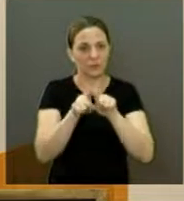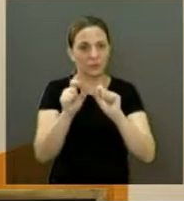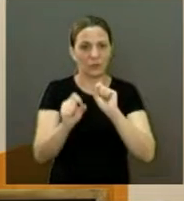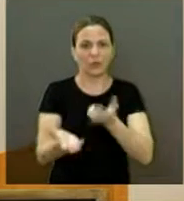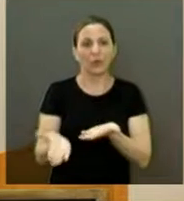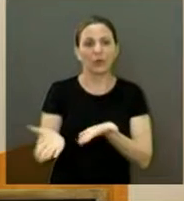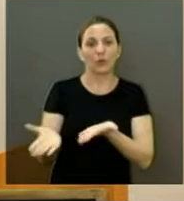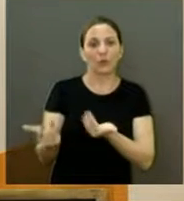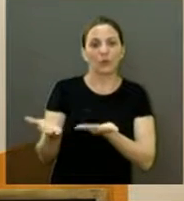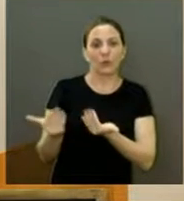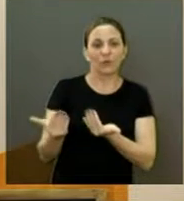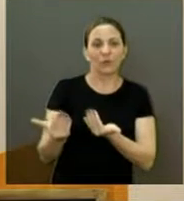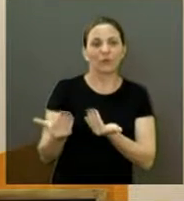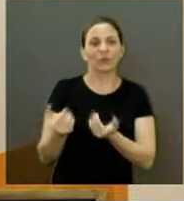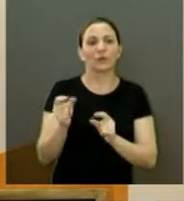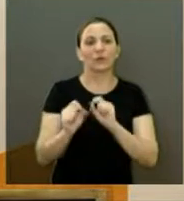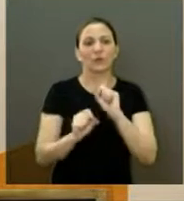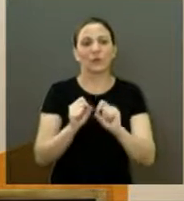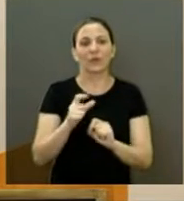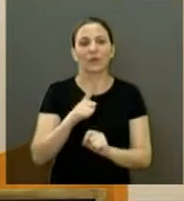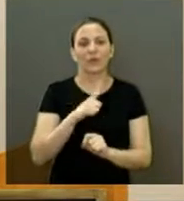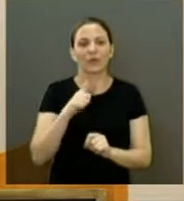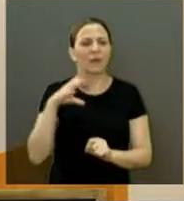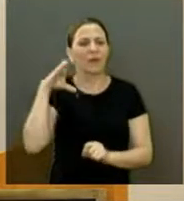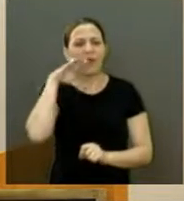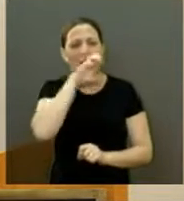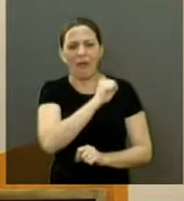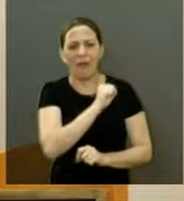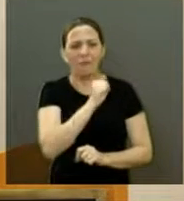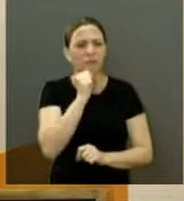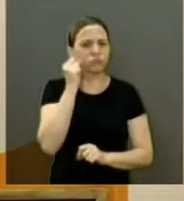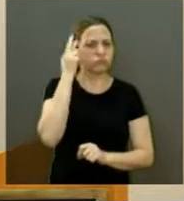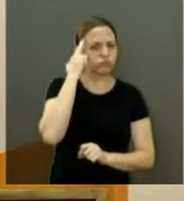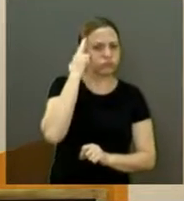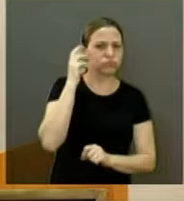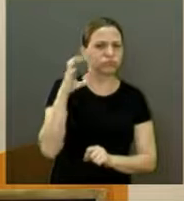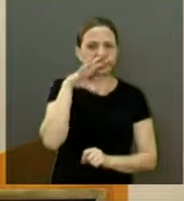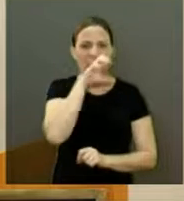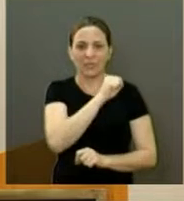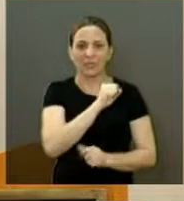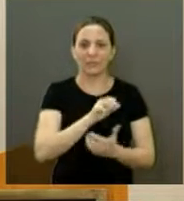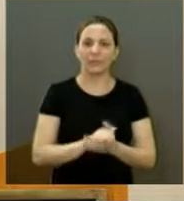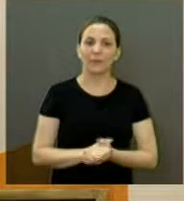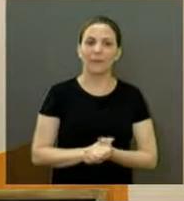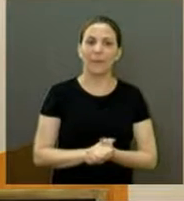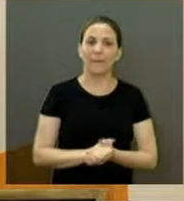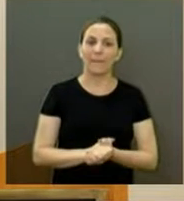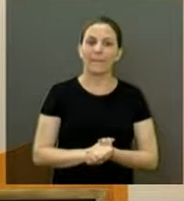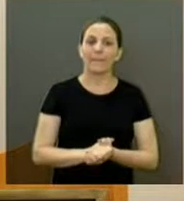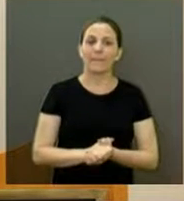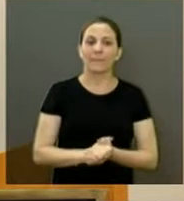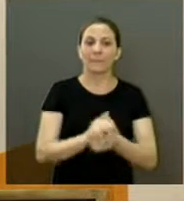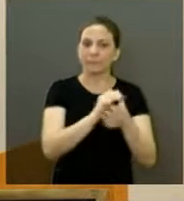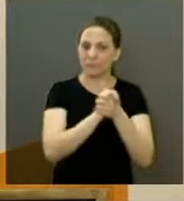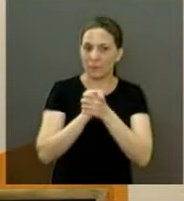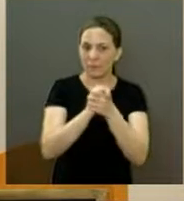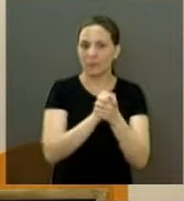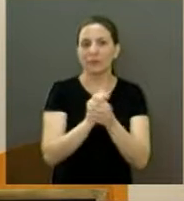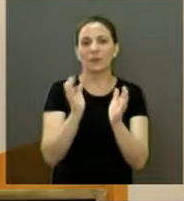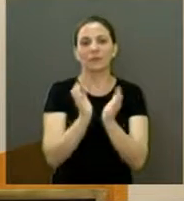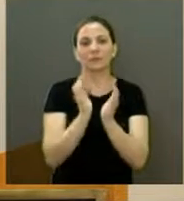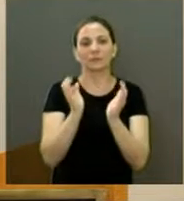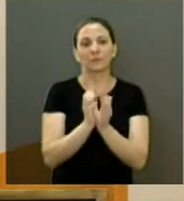a juventude de hoje é muito pautada eles é muito rápido raciocínio deles gostei muito parabenizo eles né